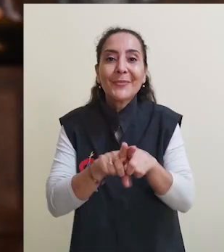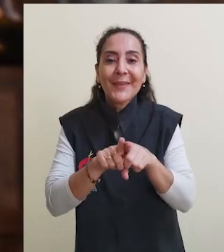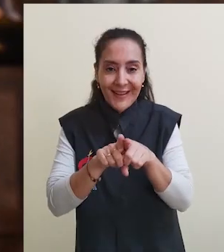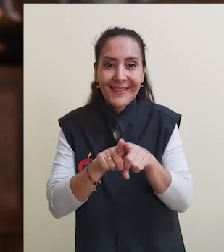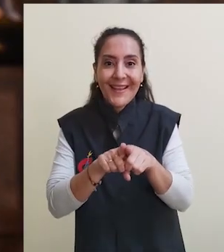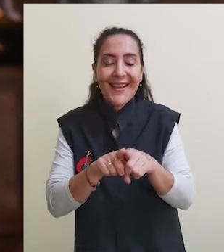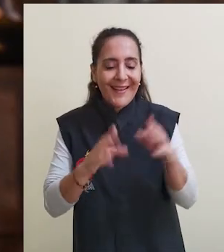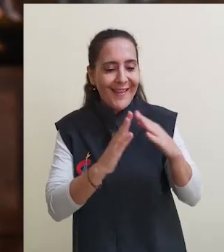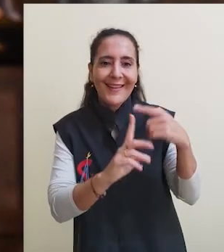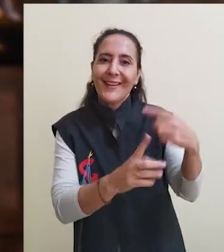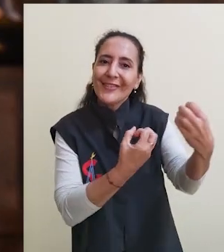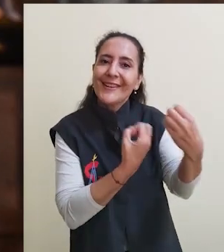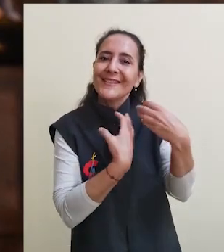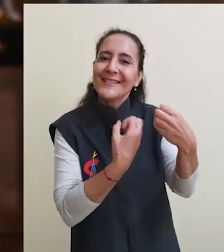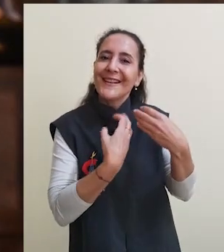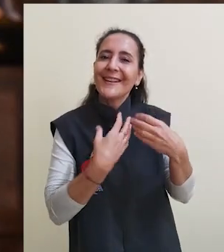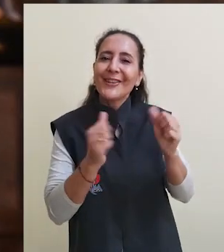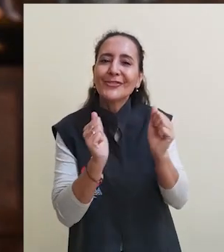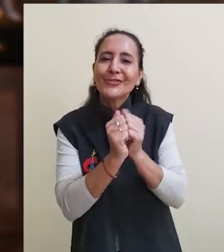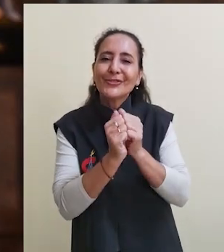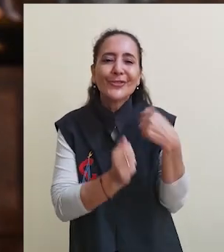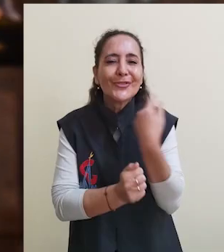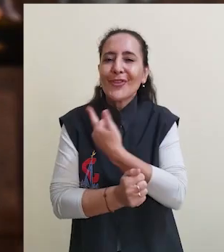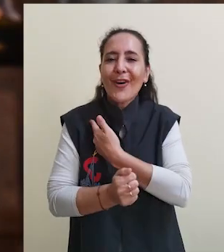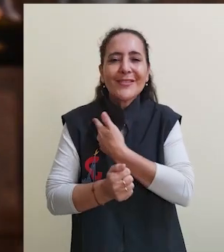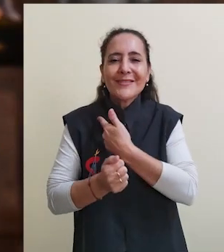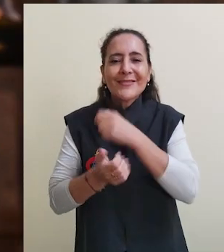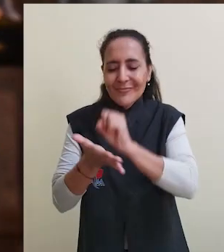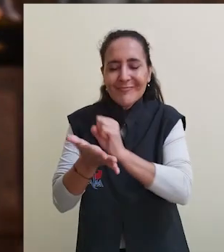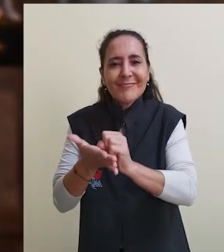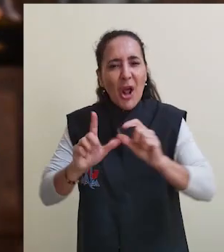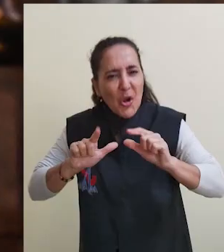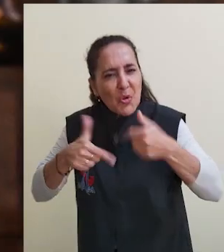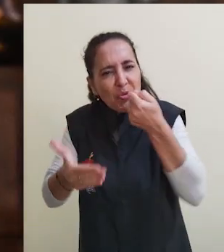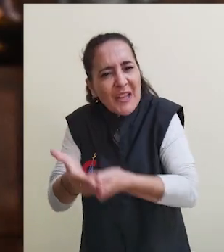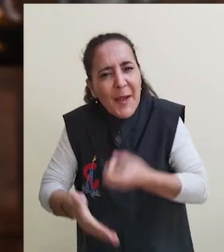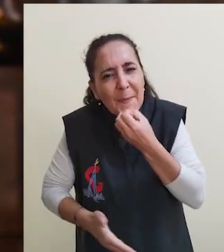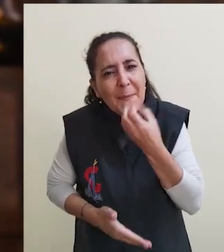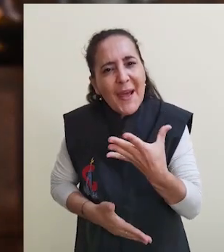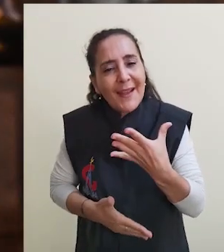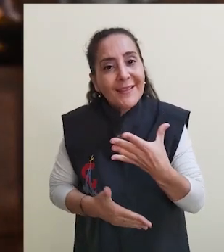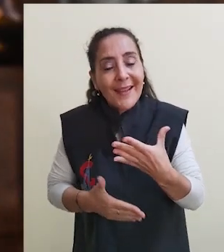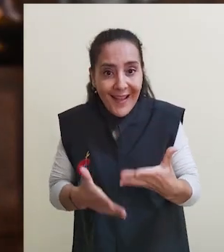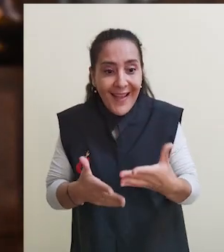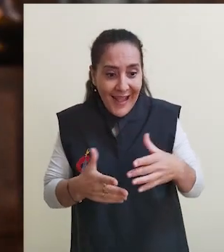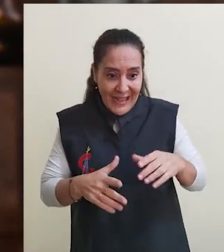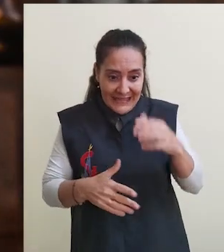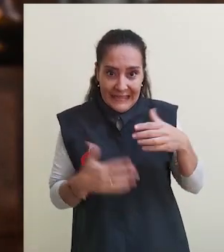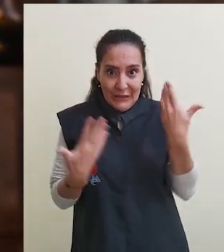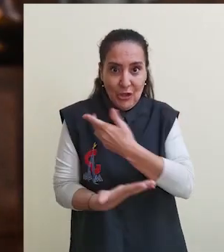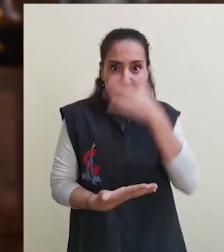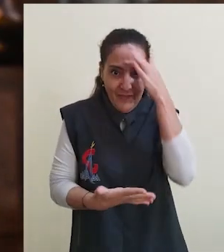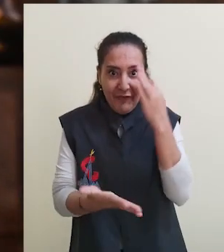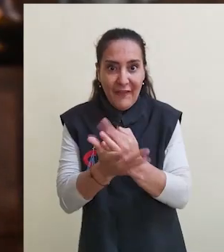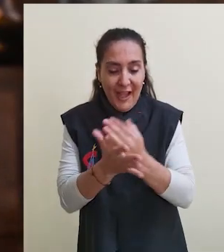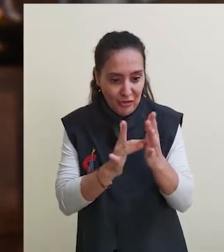nos dá, naquilo que ensina e naquilo que celebra conosco nos sacramentos. Olha, combater o bom combate. Ser cristão é um combate, mas